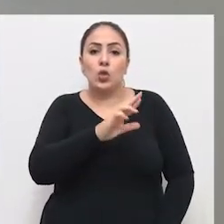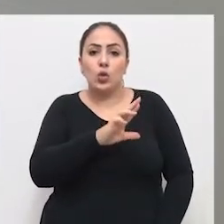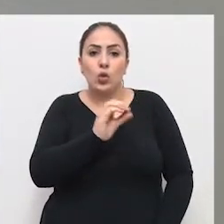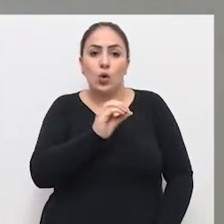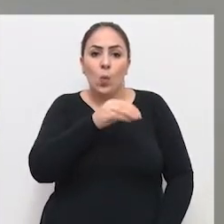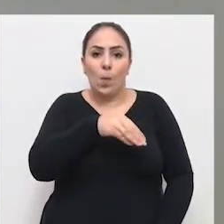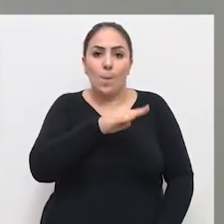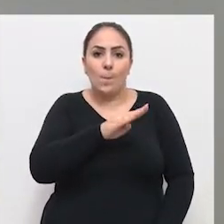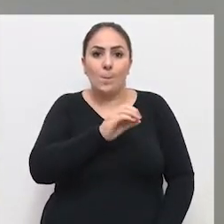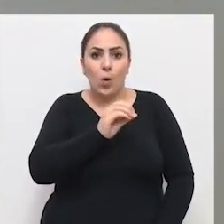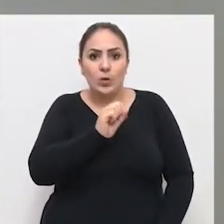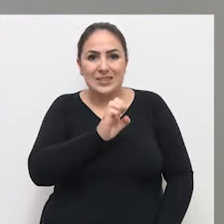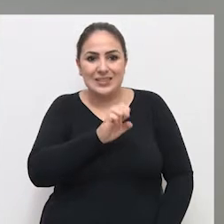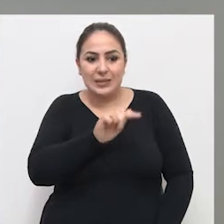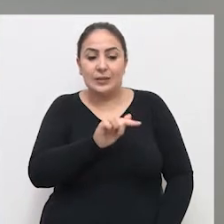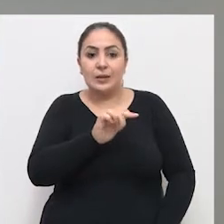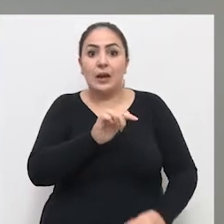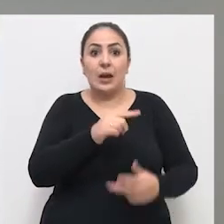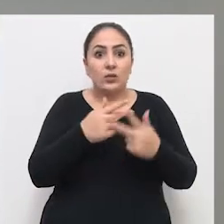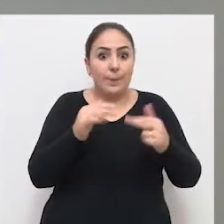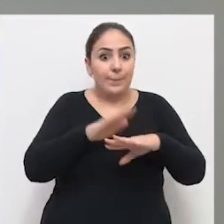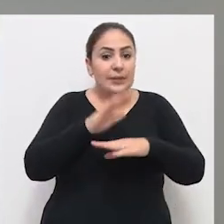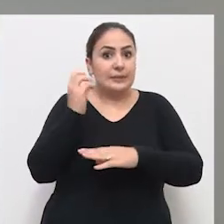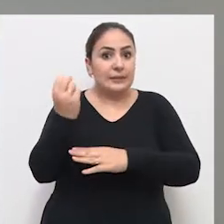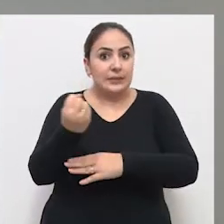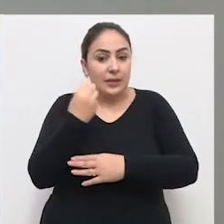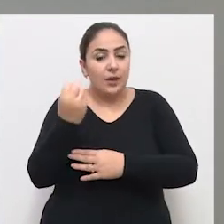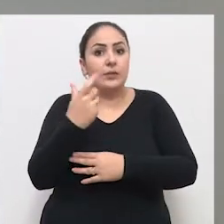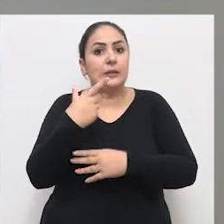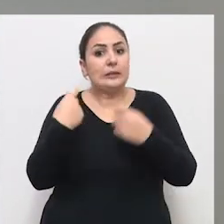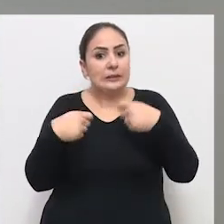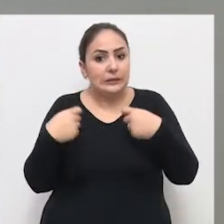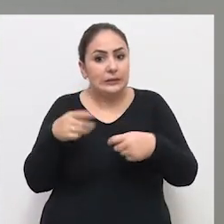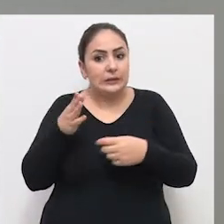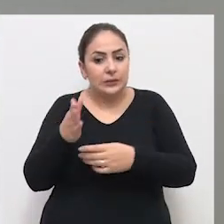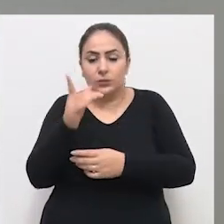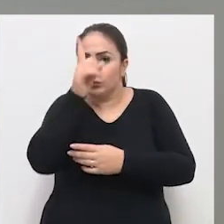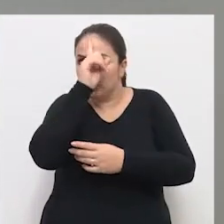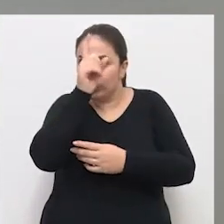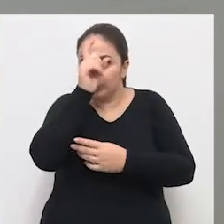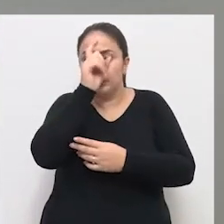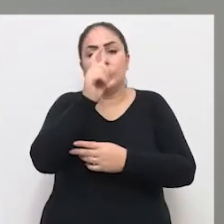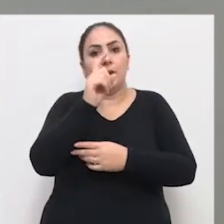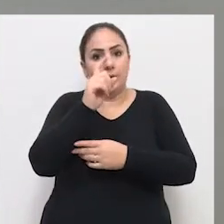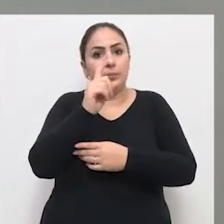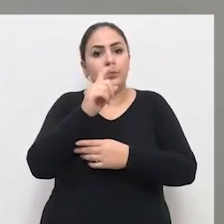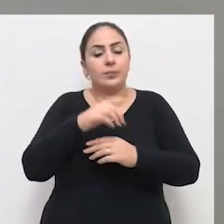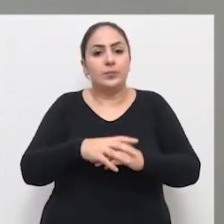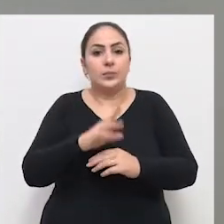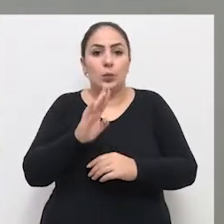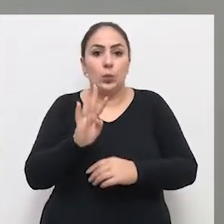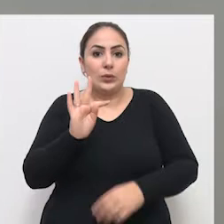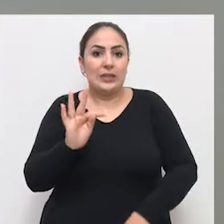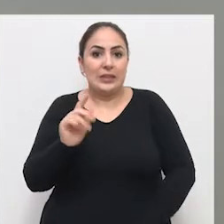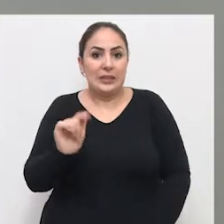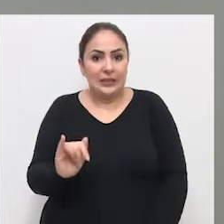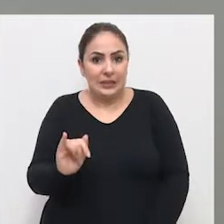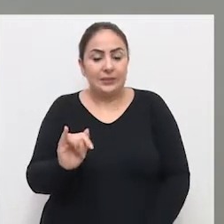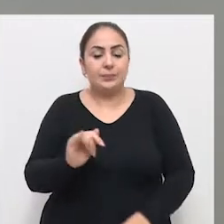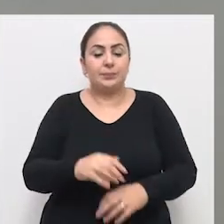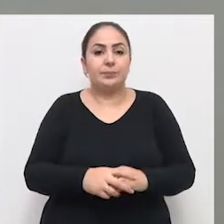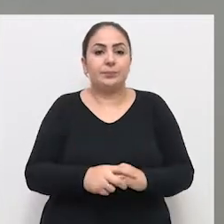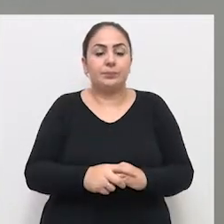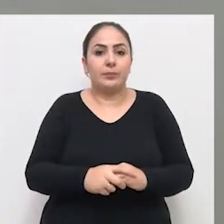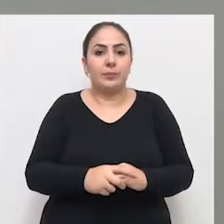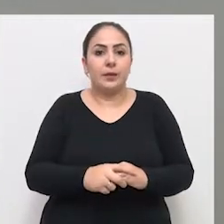mais graves do Covid, são aqueles que necessitam internação em unidade de terapia intensiva, dentro de uma